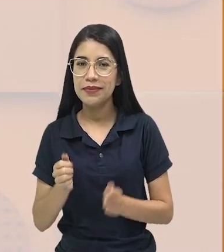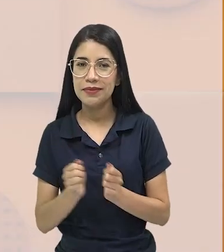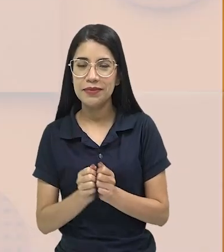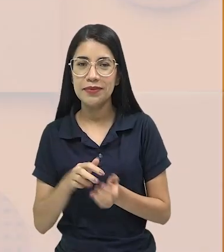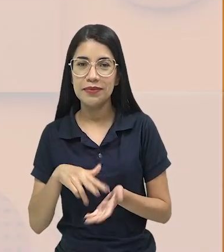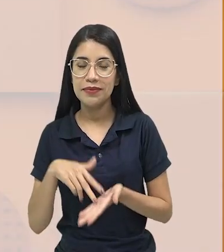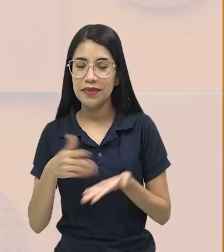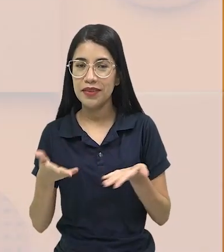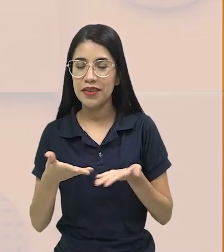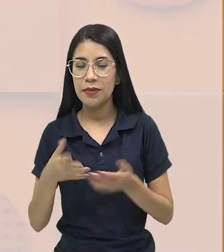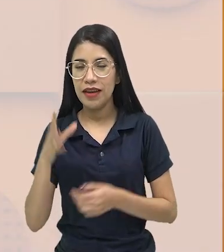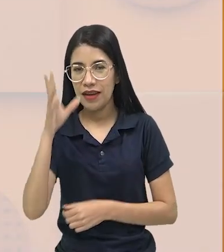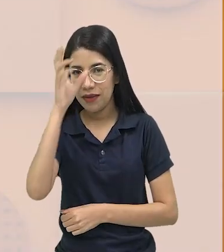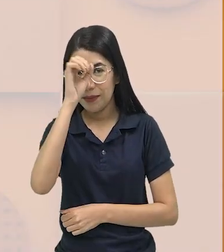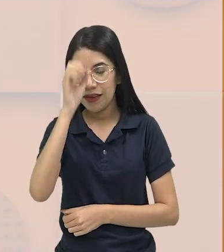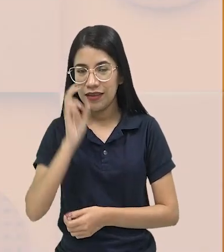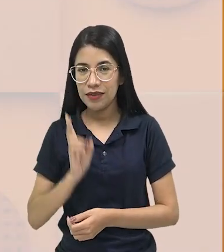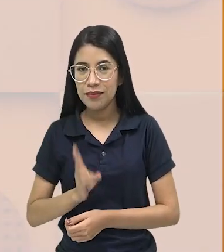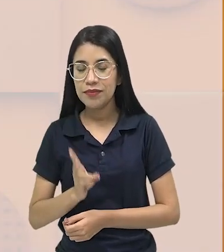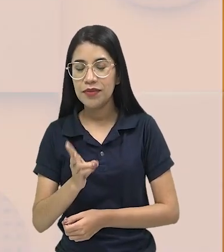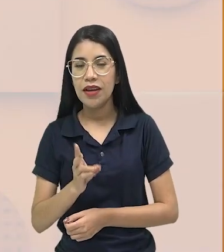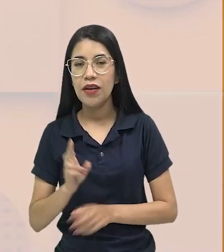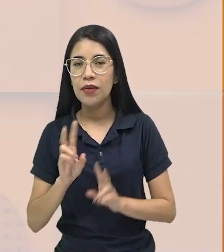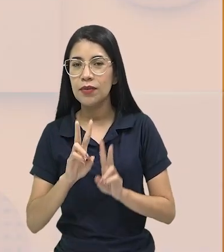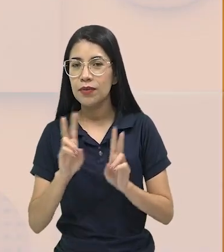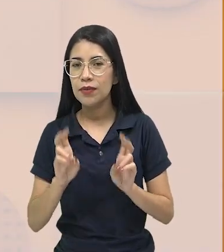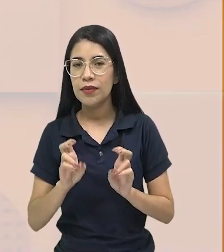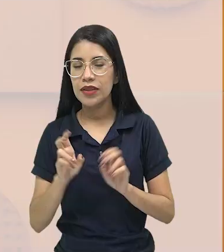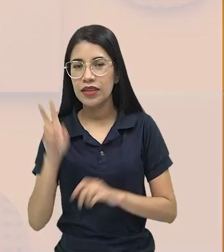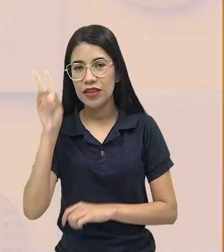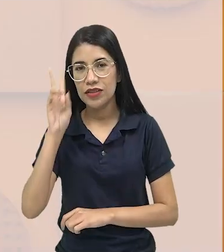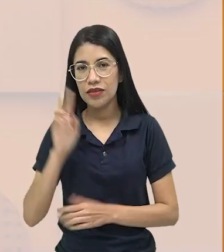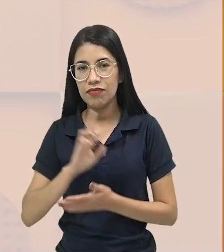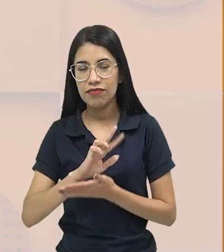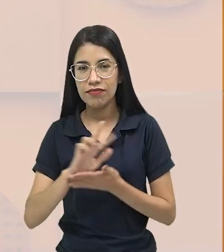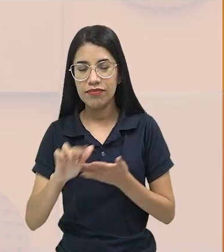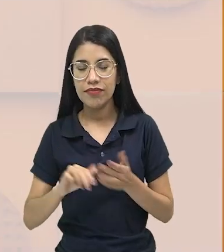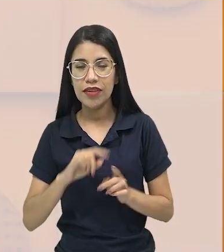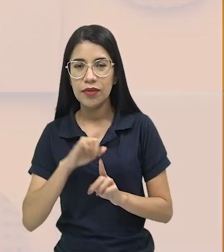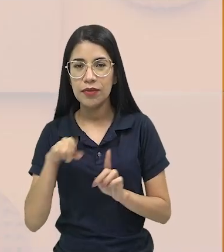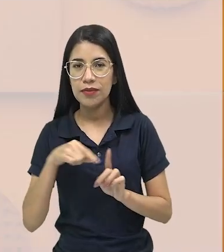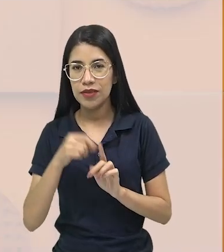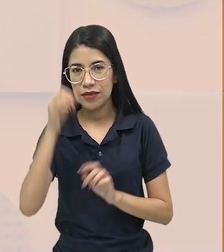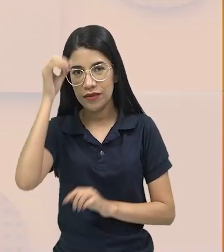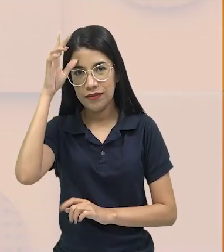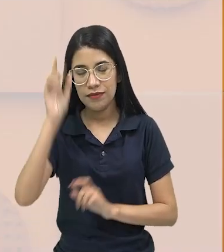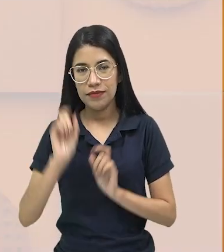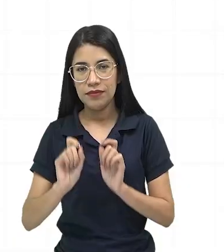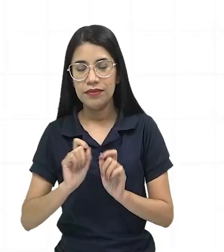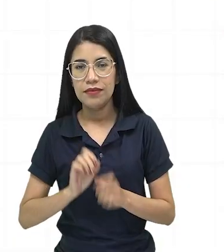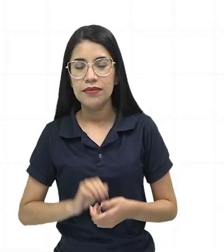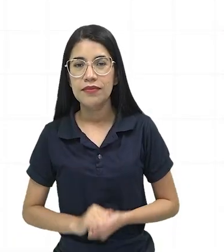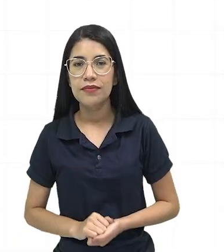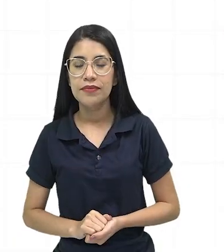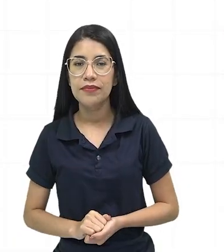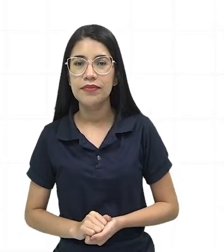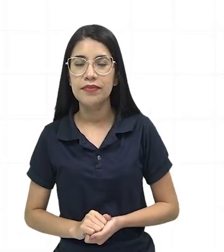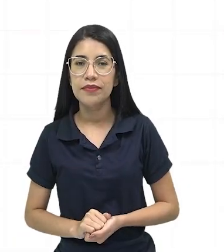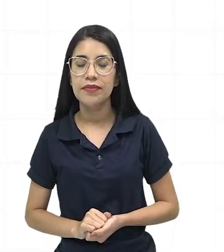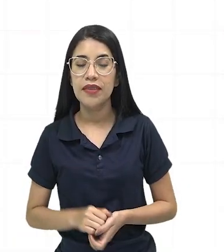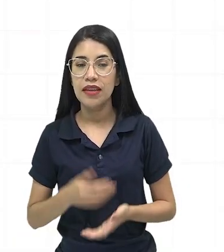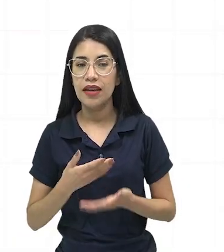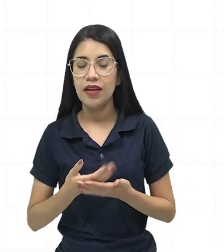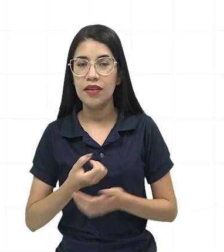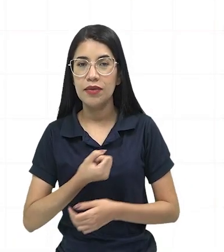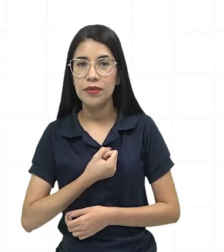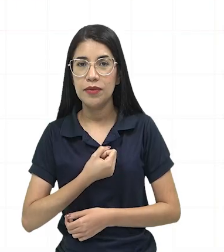continuar aprendendo muito mais sobre história, claramente. Então vamos verificar o nosso objeto de conhecimento? Nossa